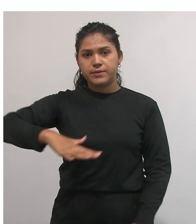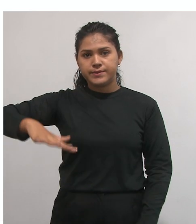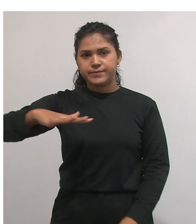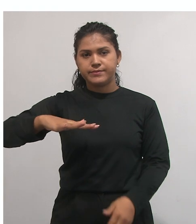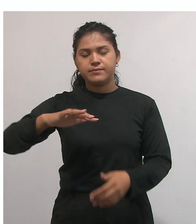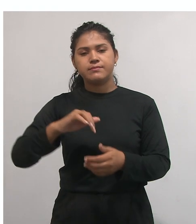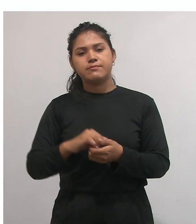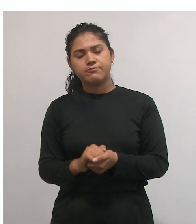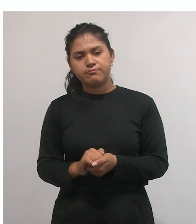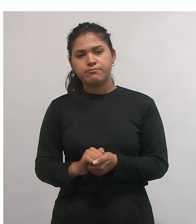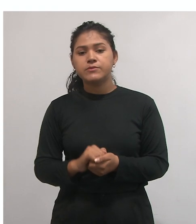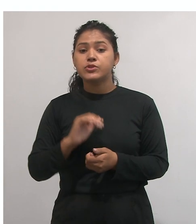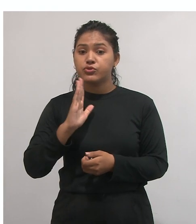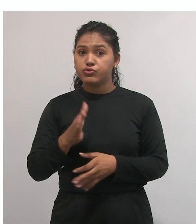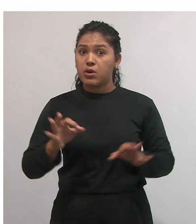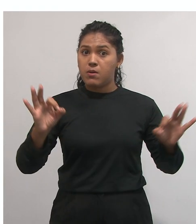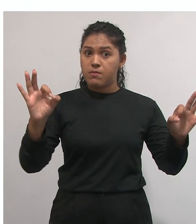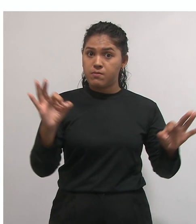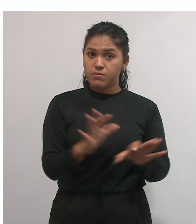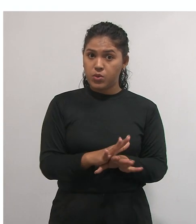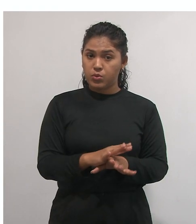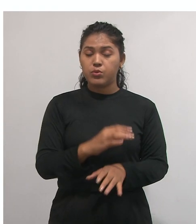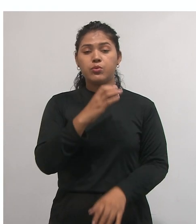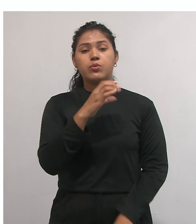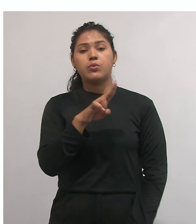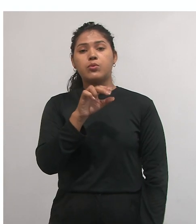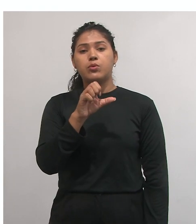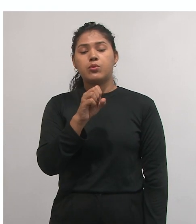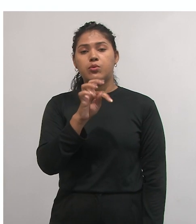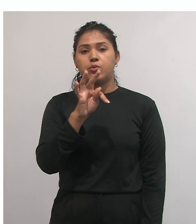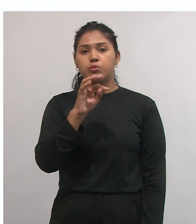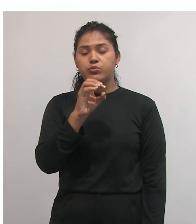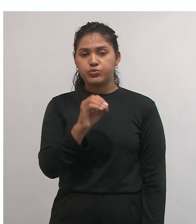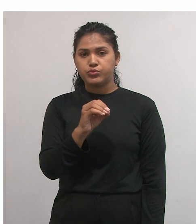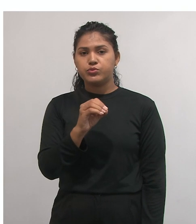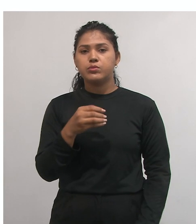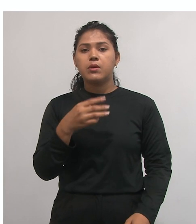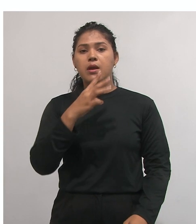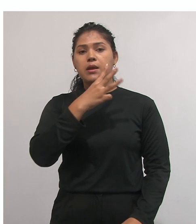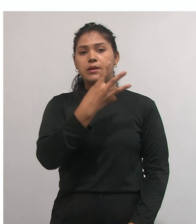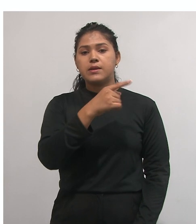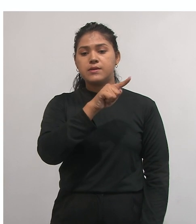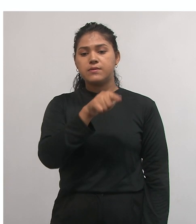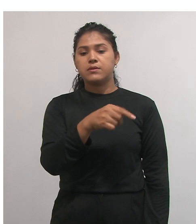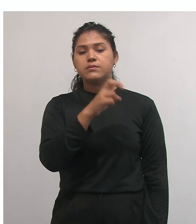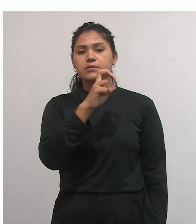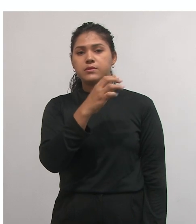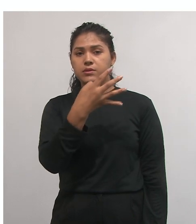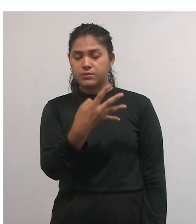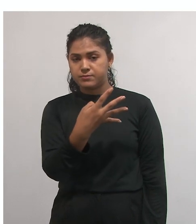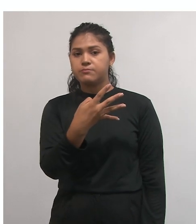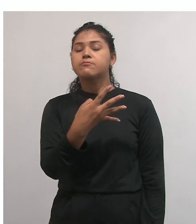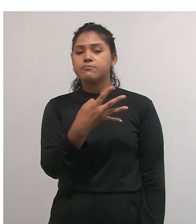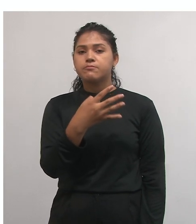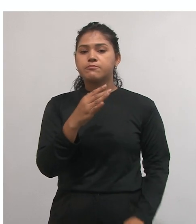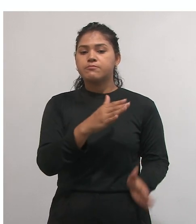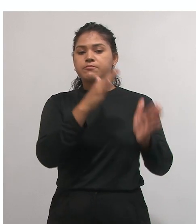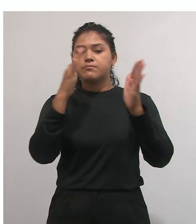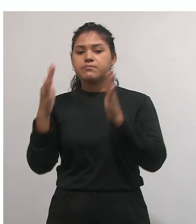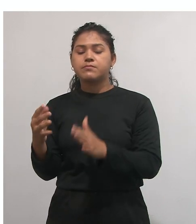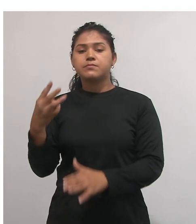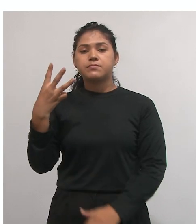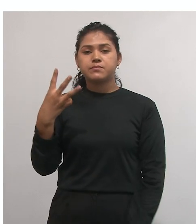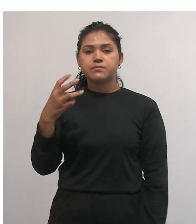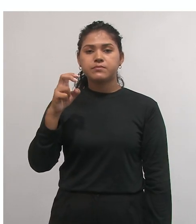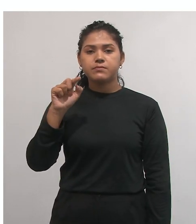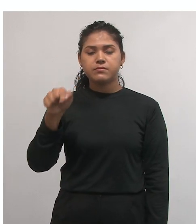Bom, então aqui a gente já tem o custo base, que é 3,54, e a gente vai incluir as informações.